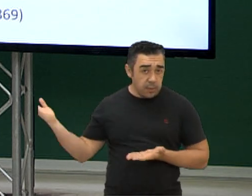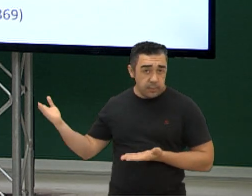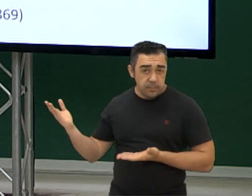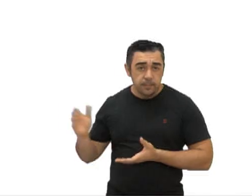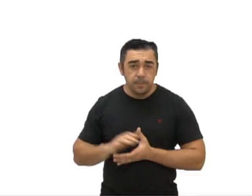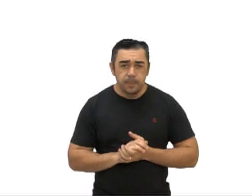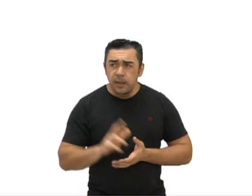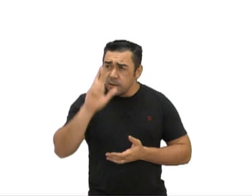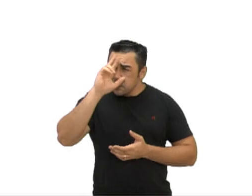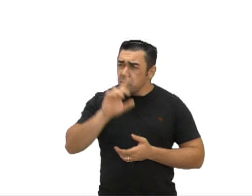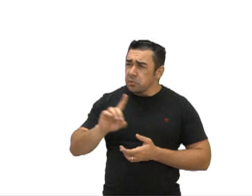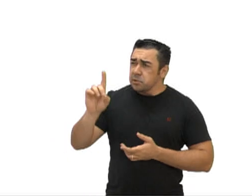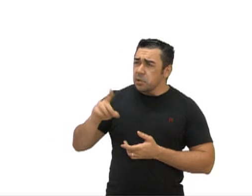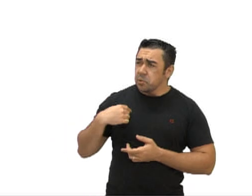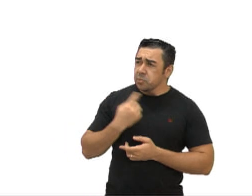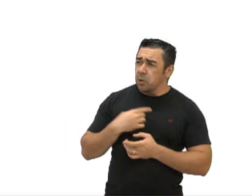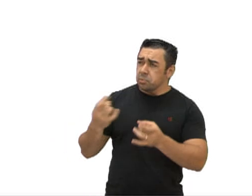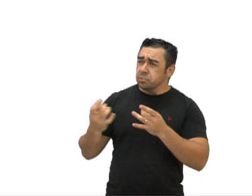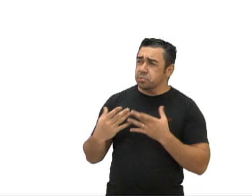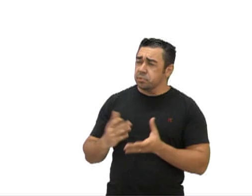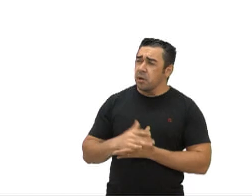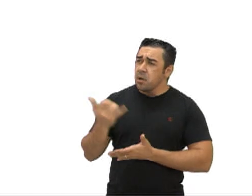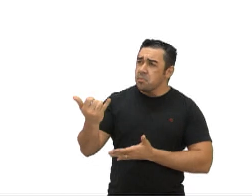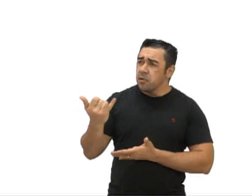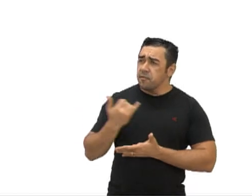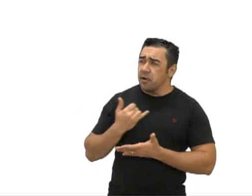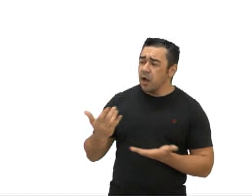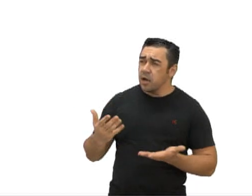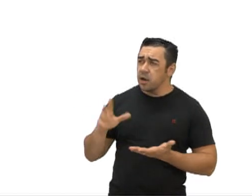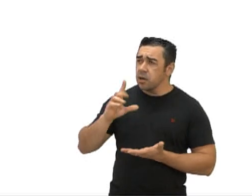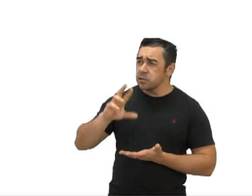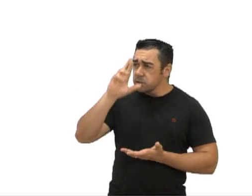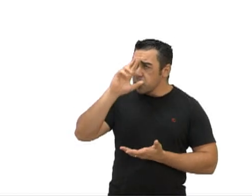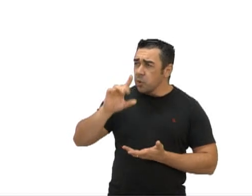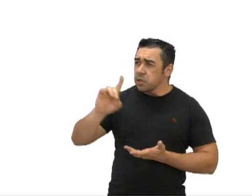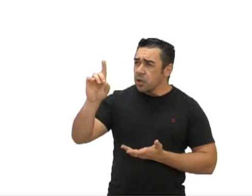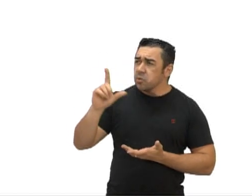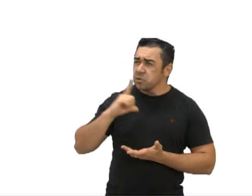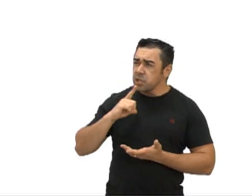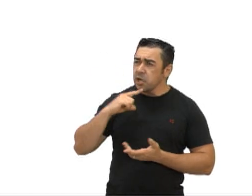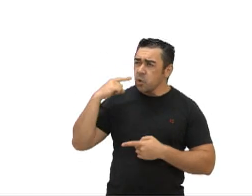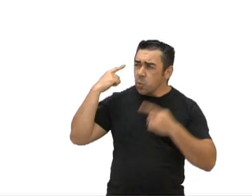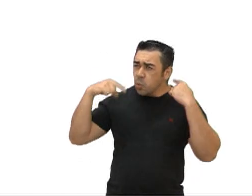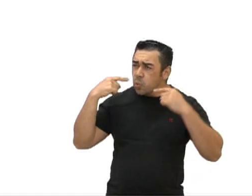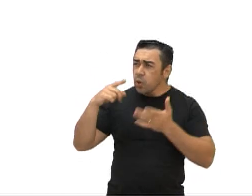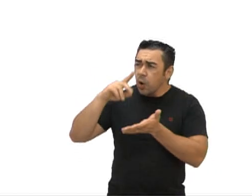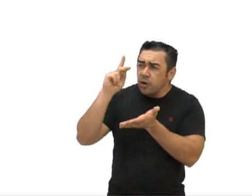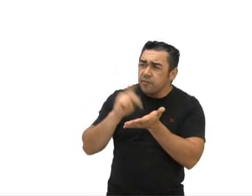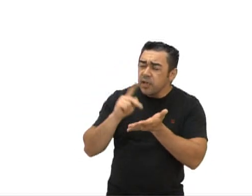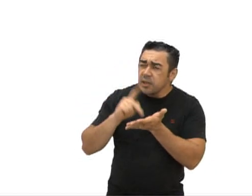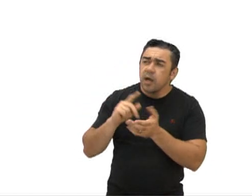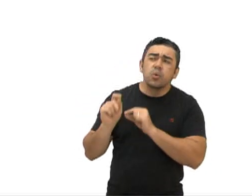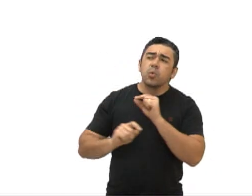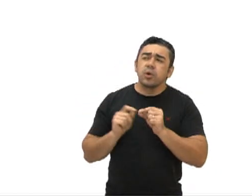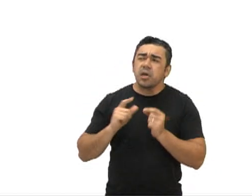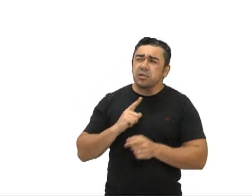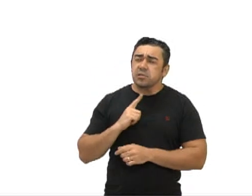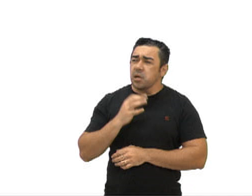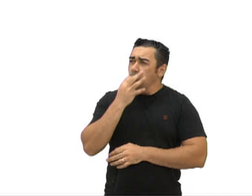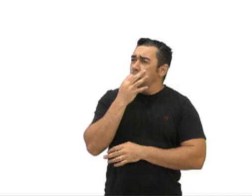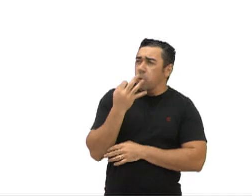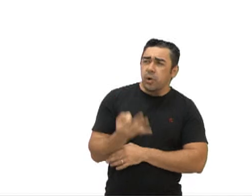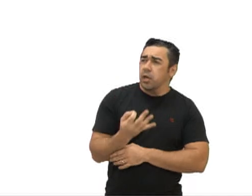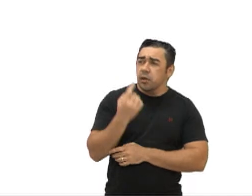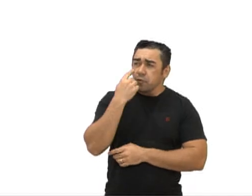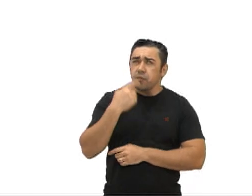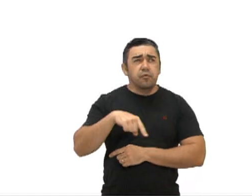Senhor Deus dos Desgraçados. Dizei-me vós, Senhor Deus, se é loucura, se é verdade, tanto horror perante